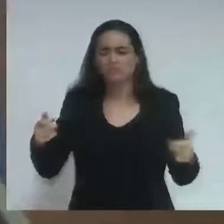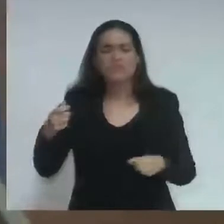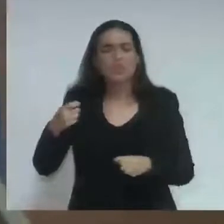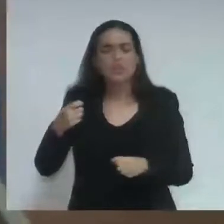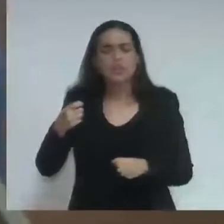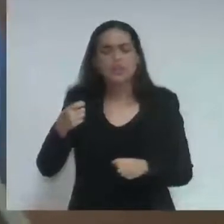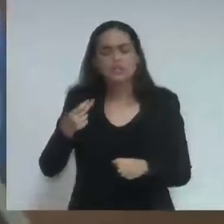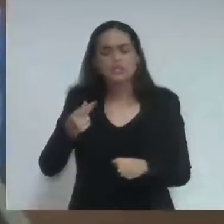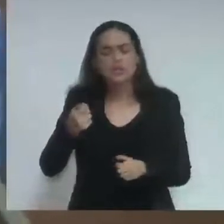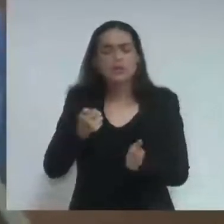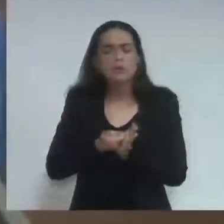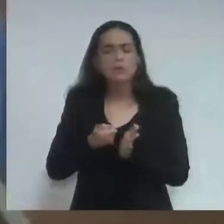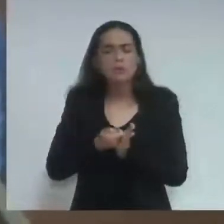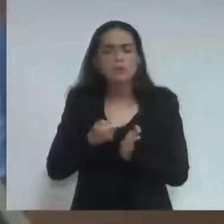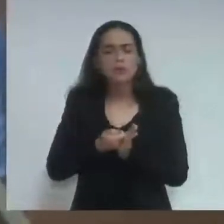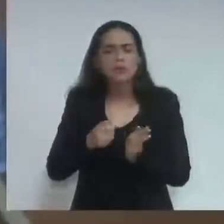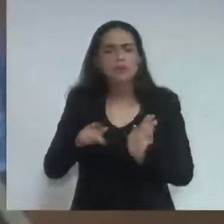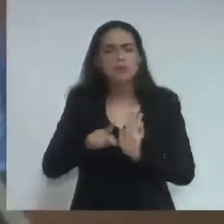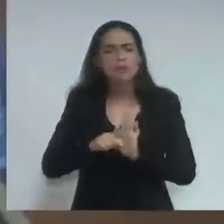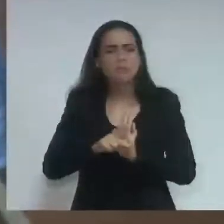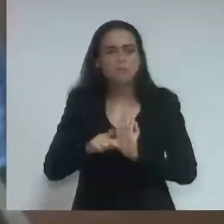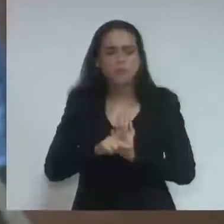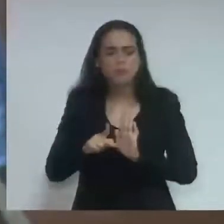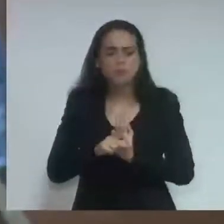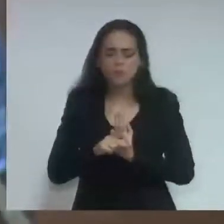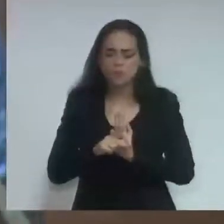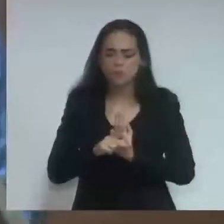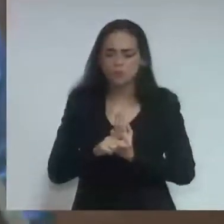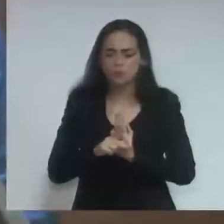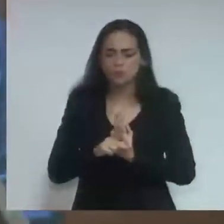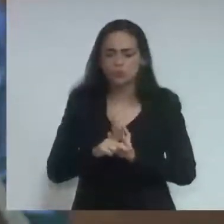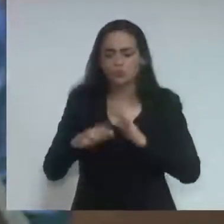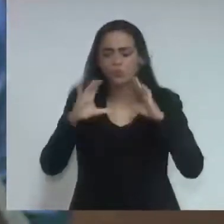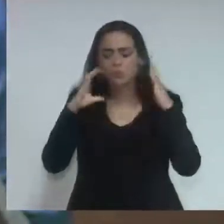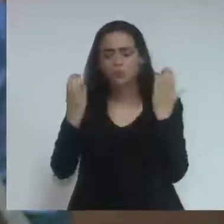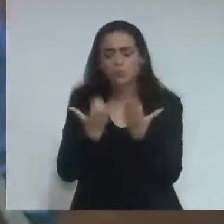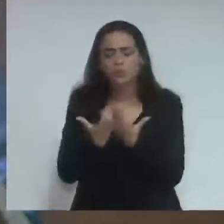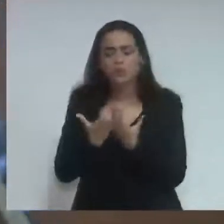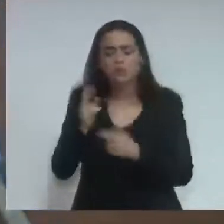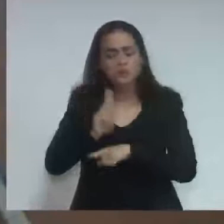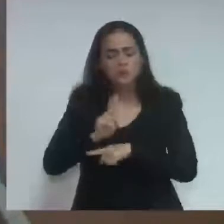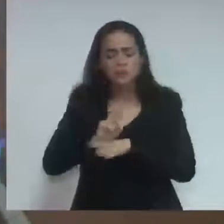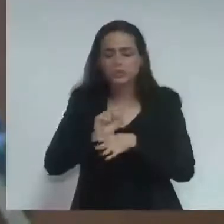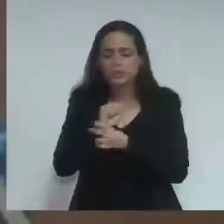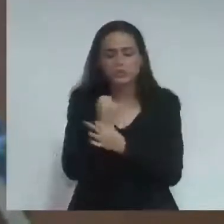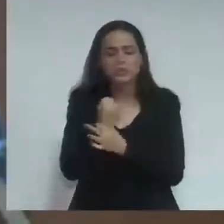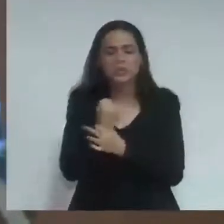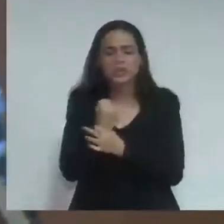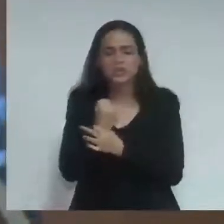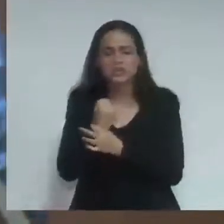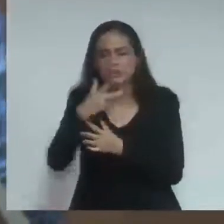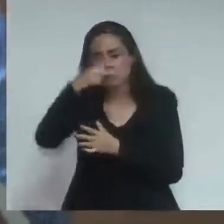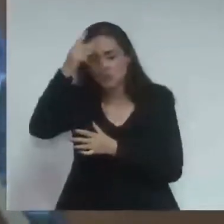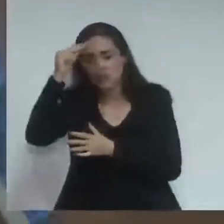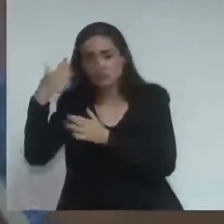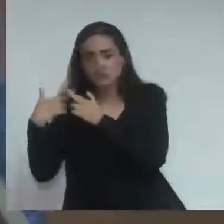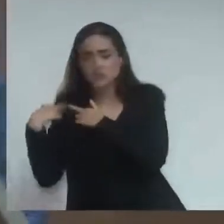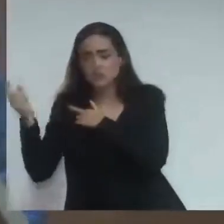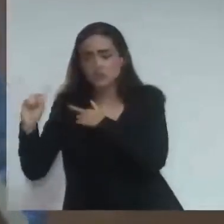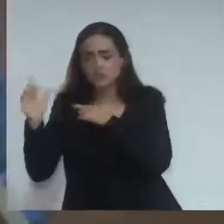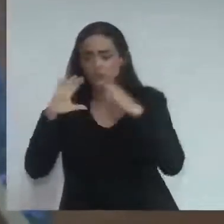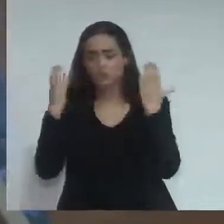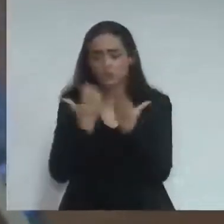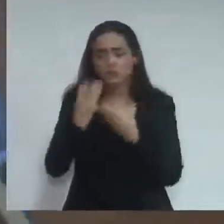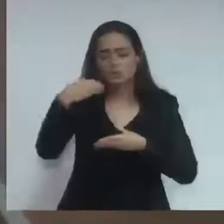pública. Eles cuidam da segurança deles, aliviando o município. Então, defendo e sempre vou